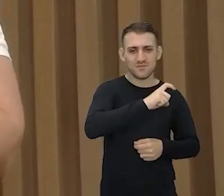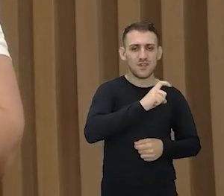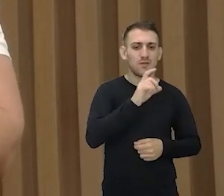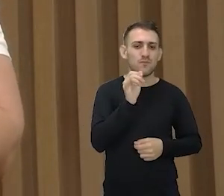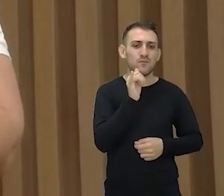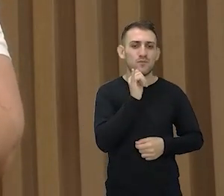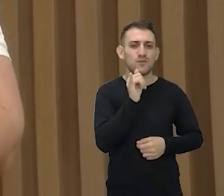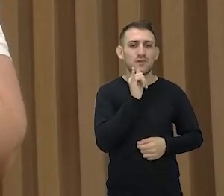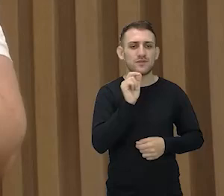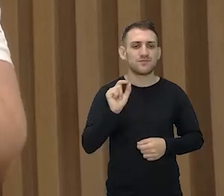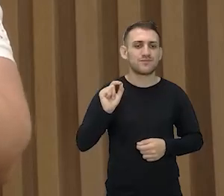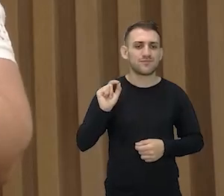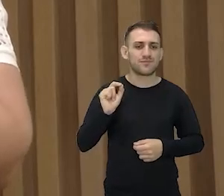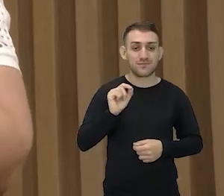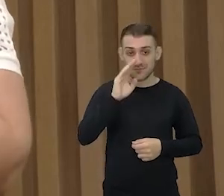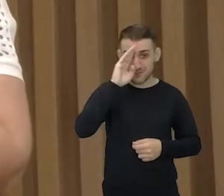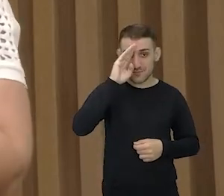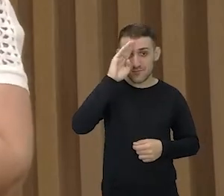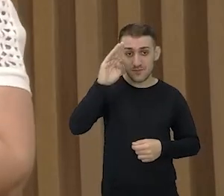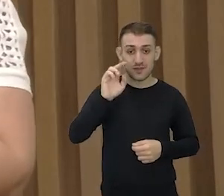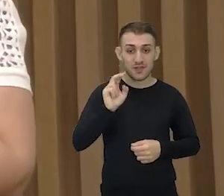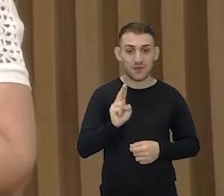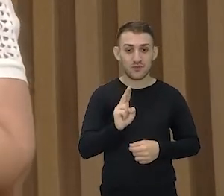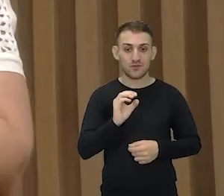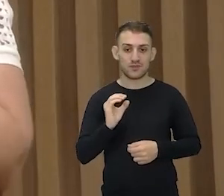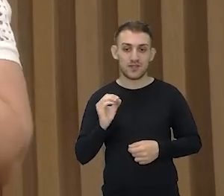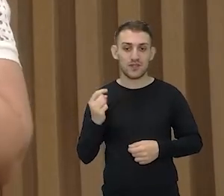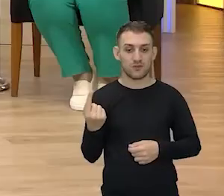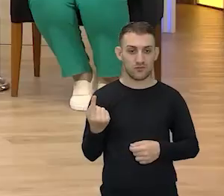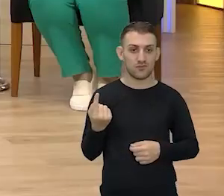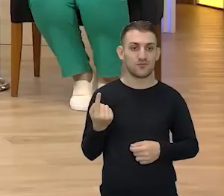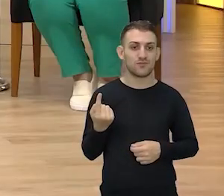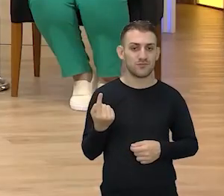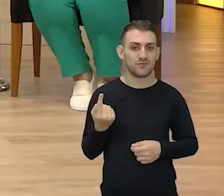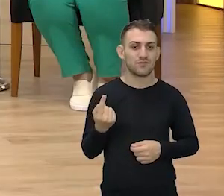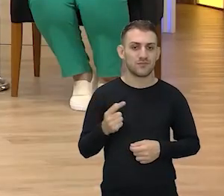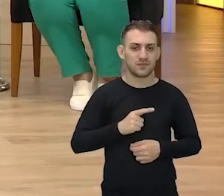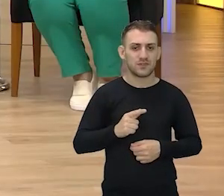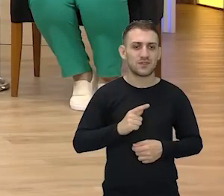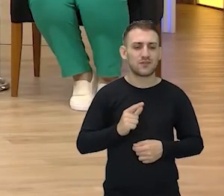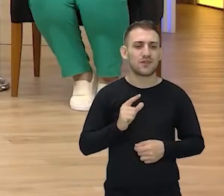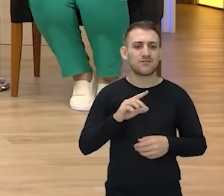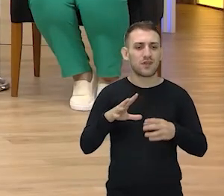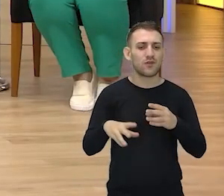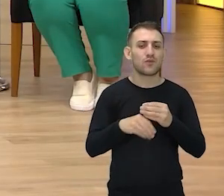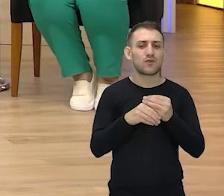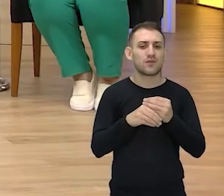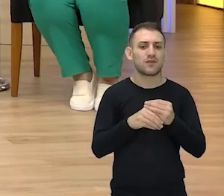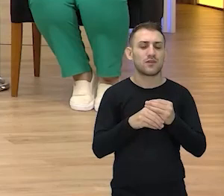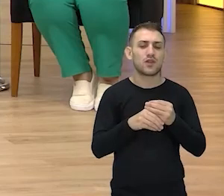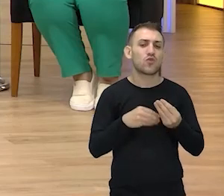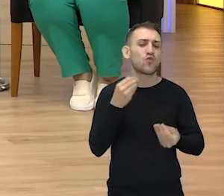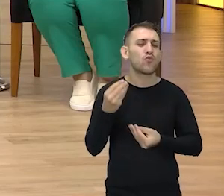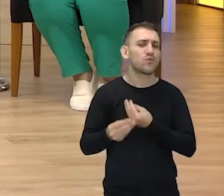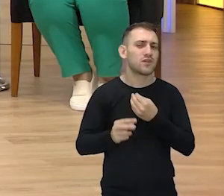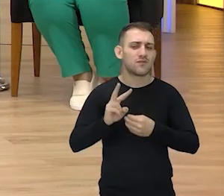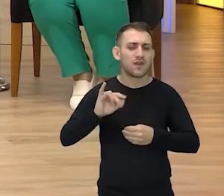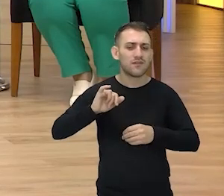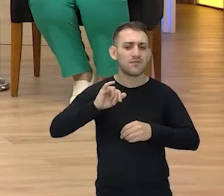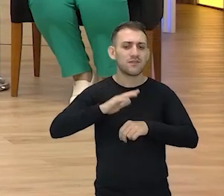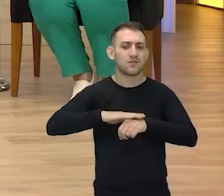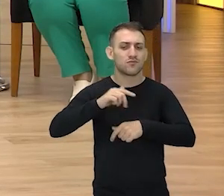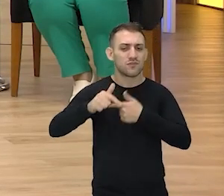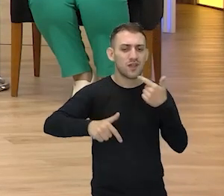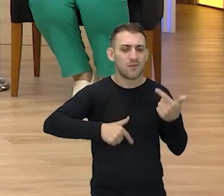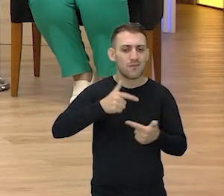dificuldade, principalmente nas UC1, nessa implementação, em como se daria esse trabalho mão na